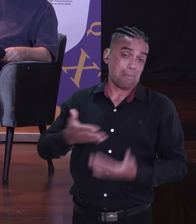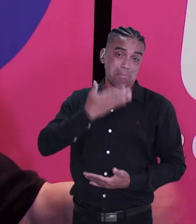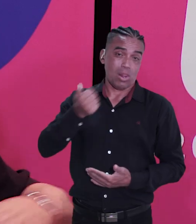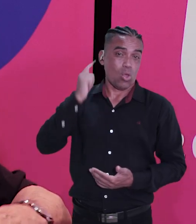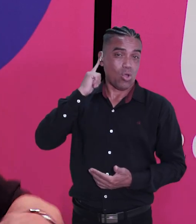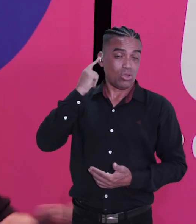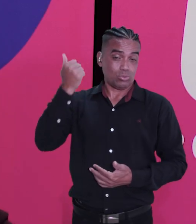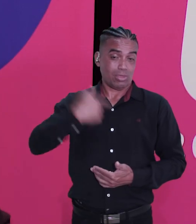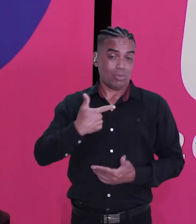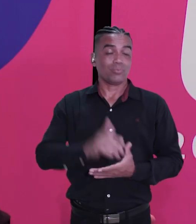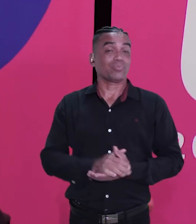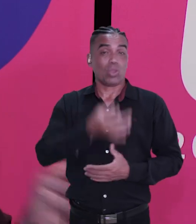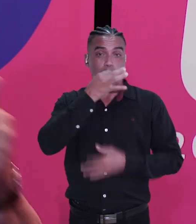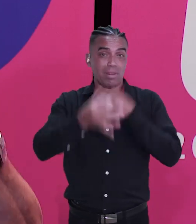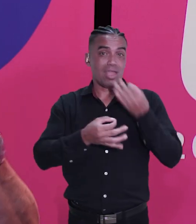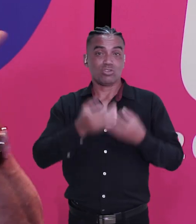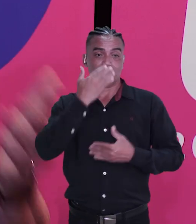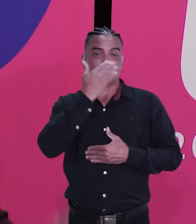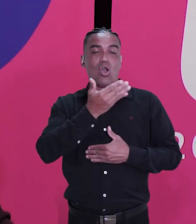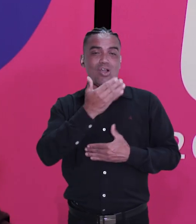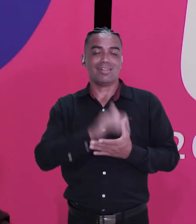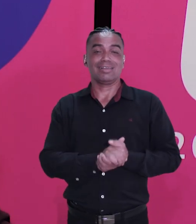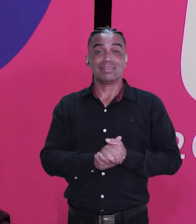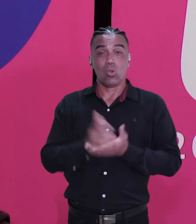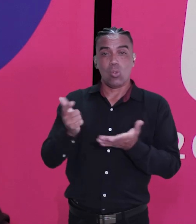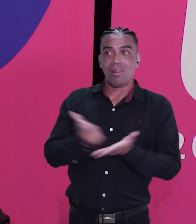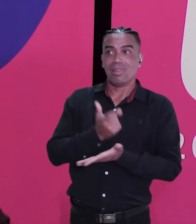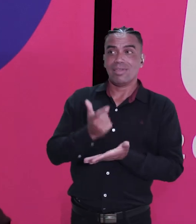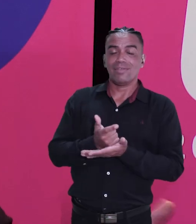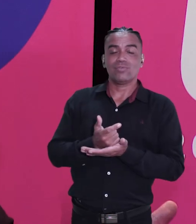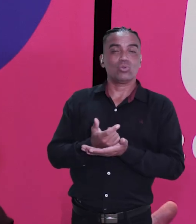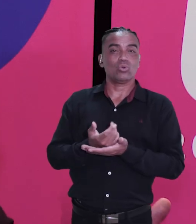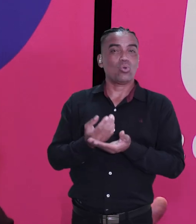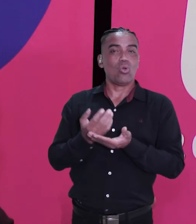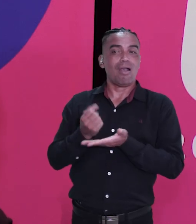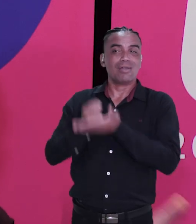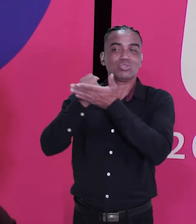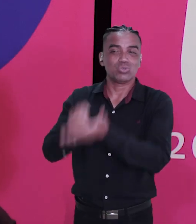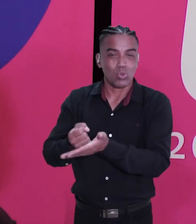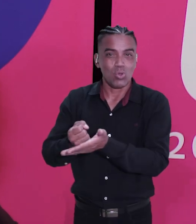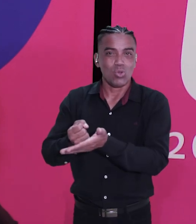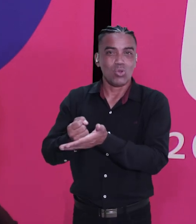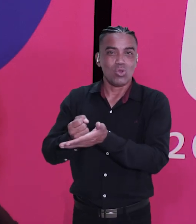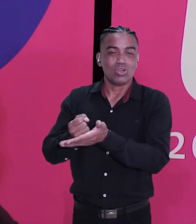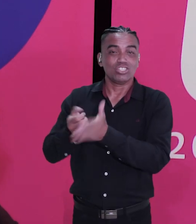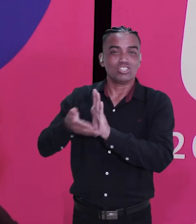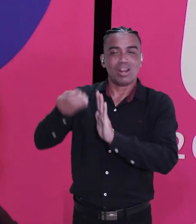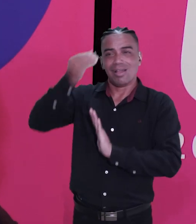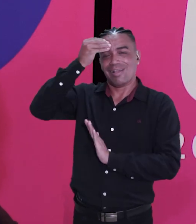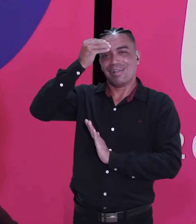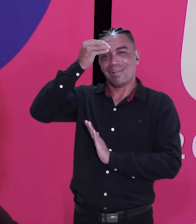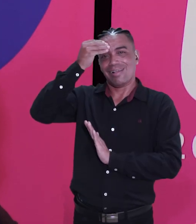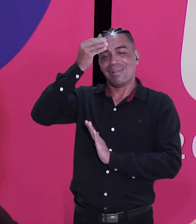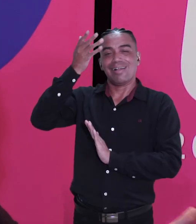poderia estar dizendo isso muito melhor do que eu, mas eu estou dando a opinião de pessoas que estão de fora. O livro pacificou a Heloísa em relação à